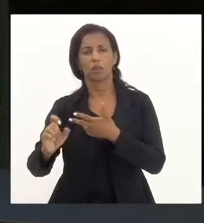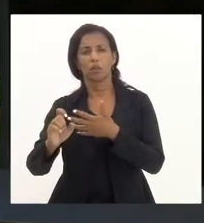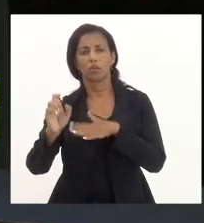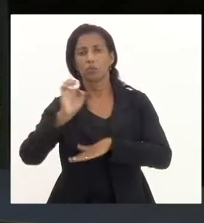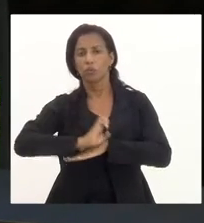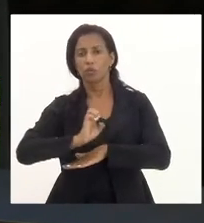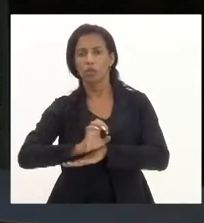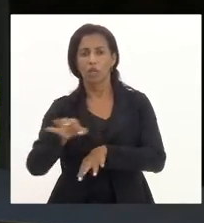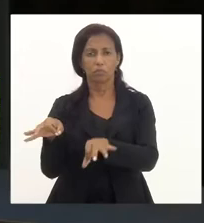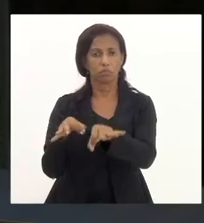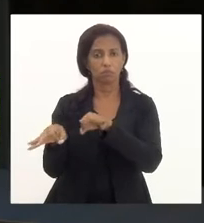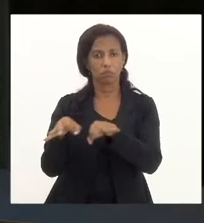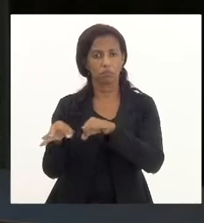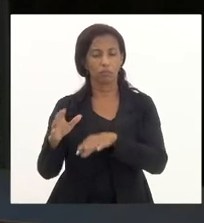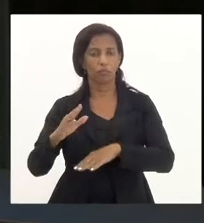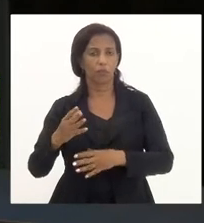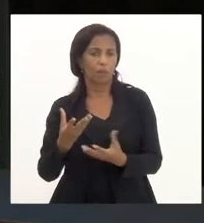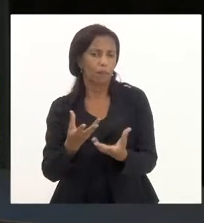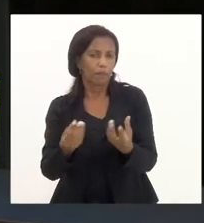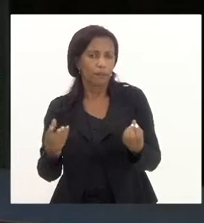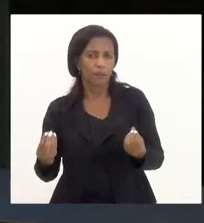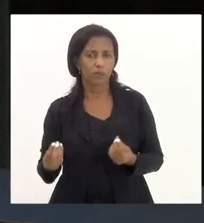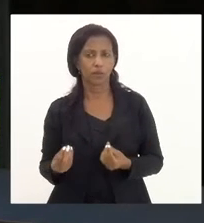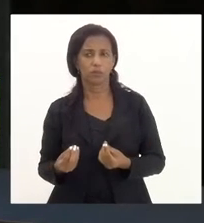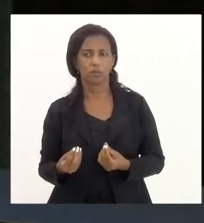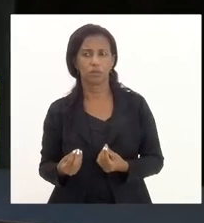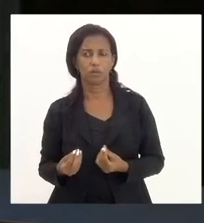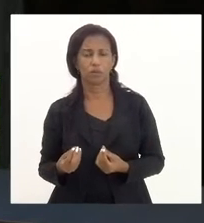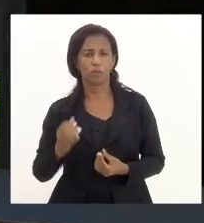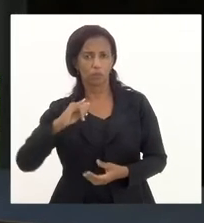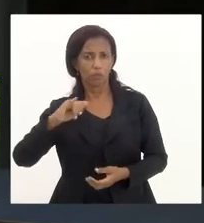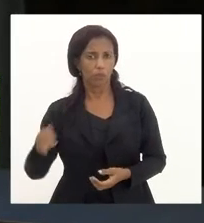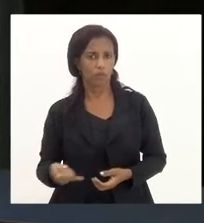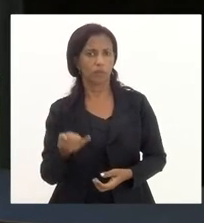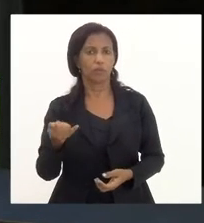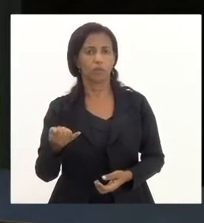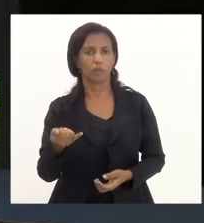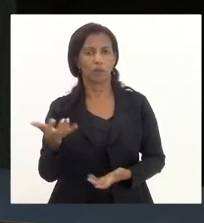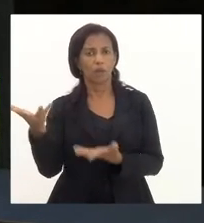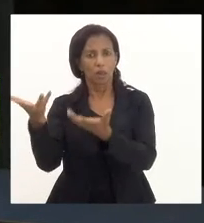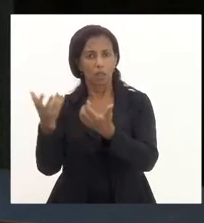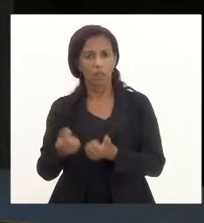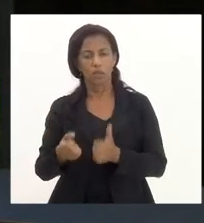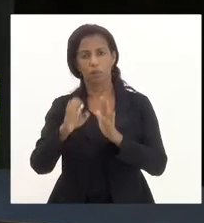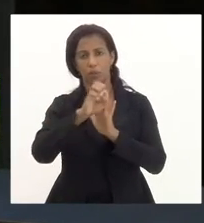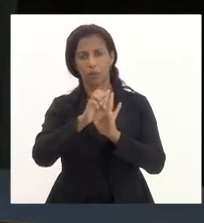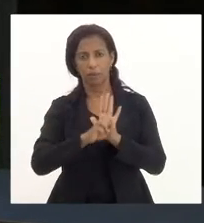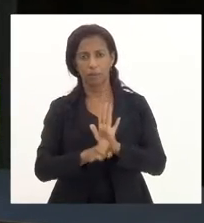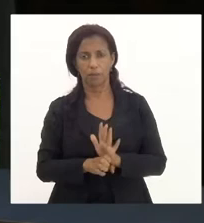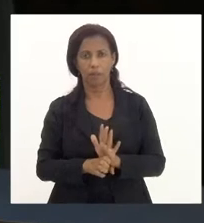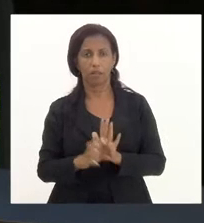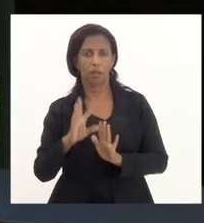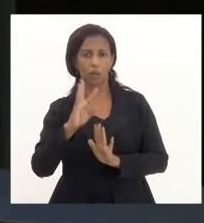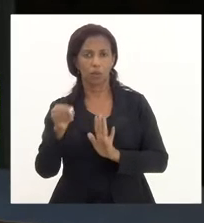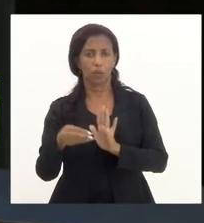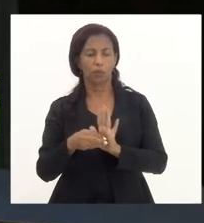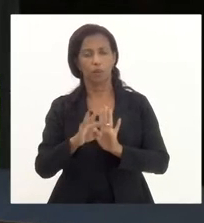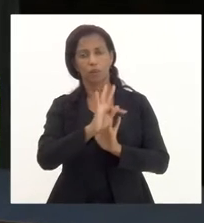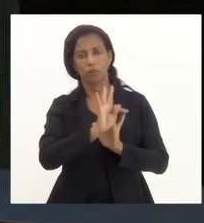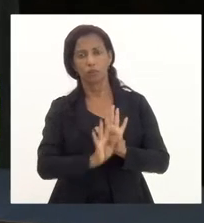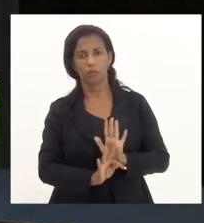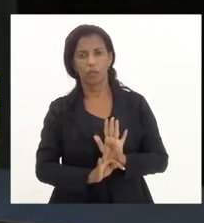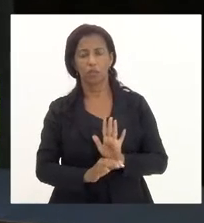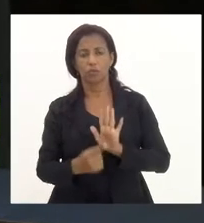de maneira bastante proveitosa digo receberam emendas que complementam a